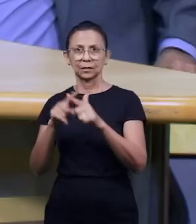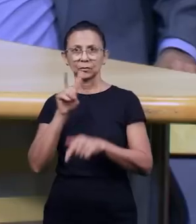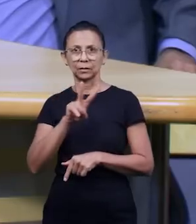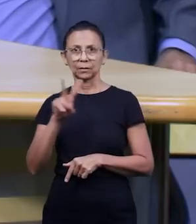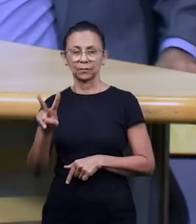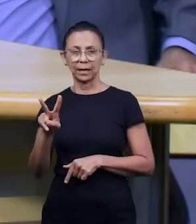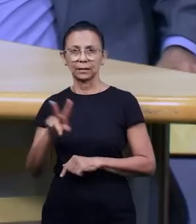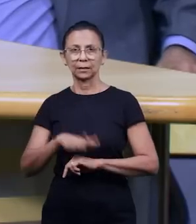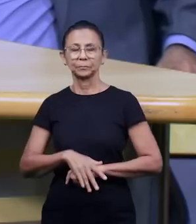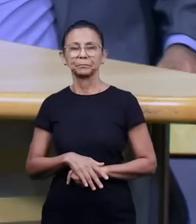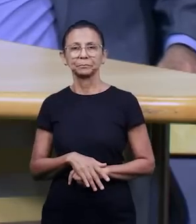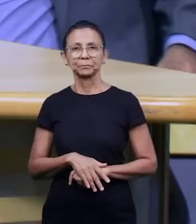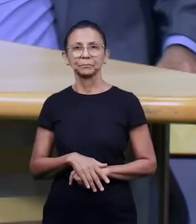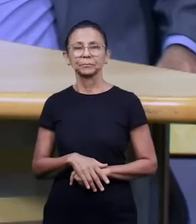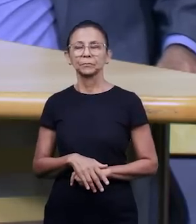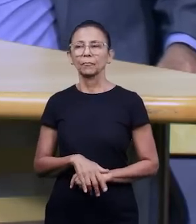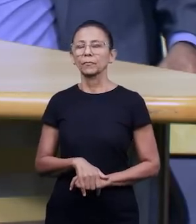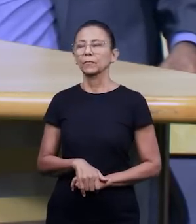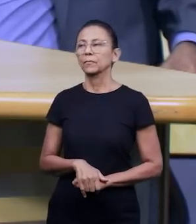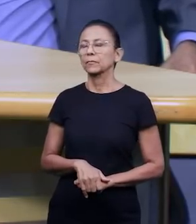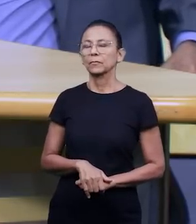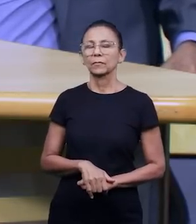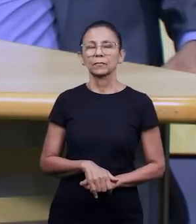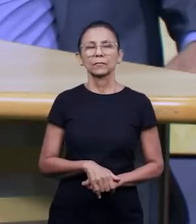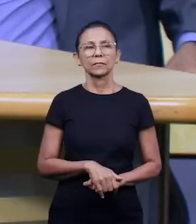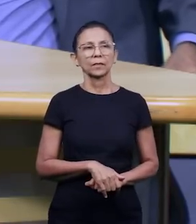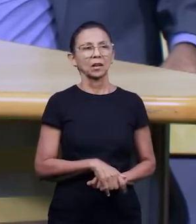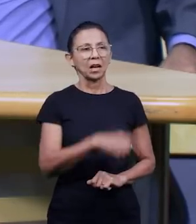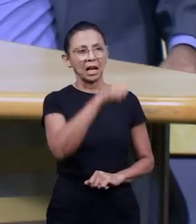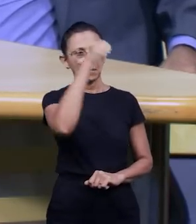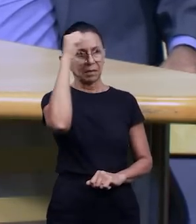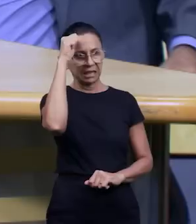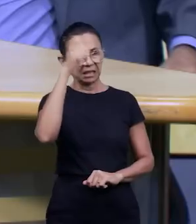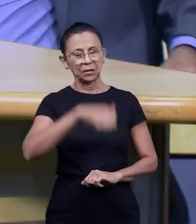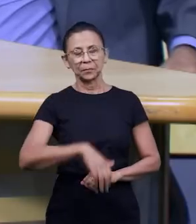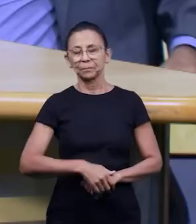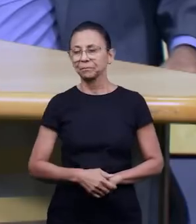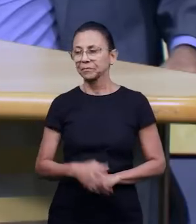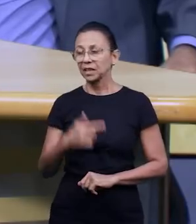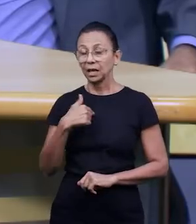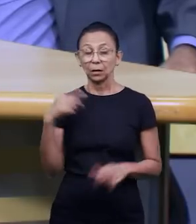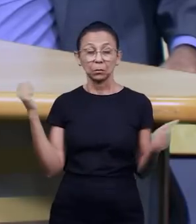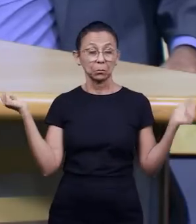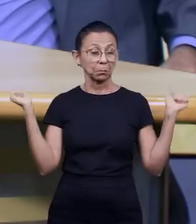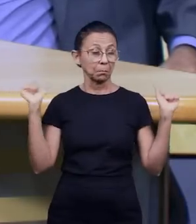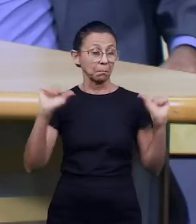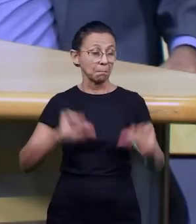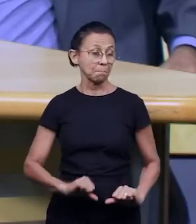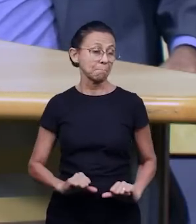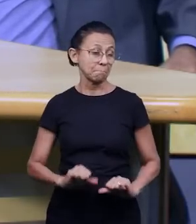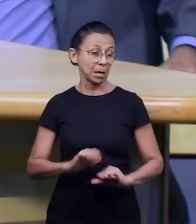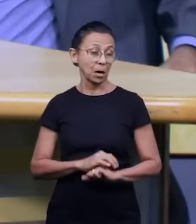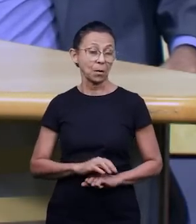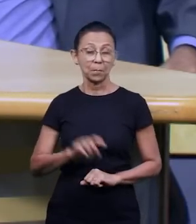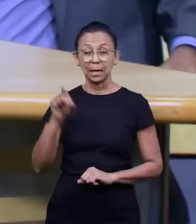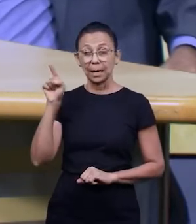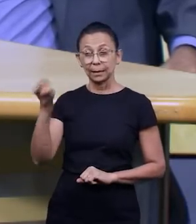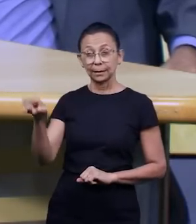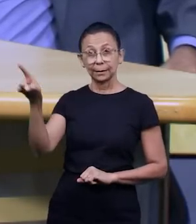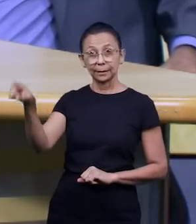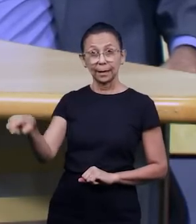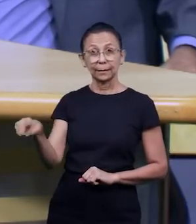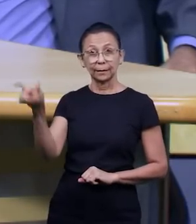aquela EBD é horrível, que não sei o que é lá, porque aquilo, não sei o que. Não é EBD, rapaz, eu não consigo, aquilo me oprime e tal. Então